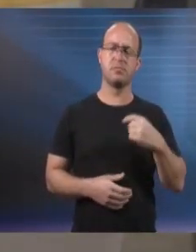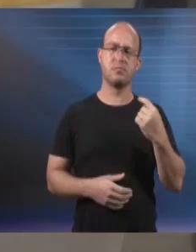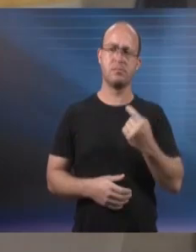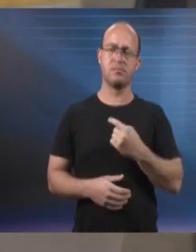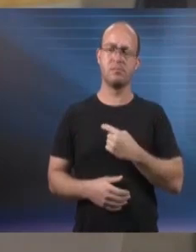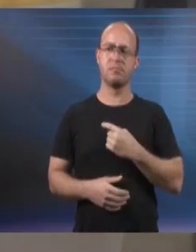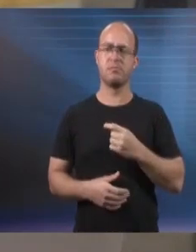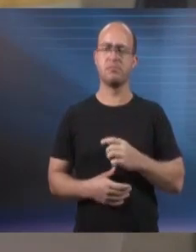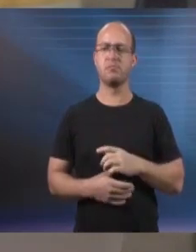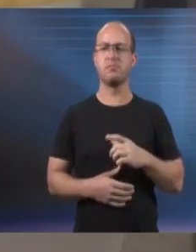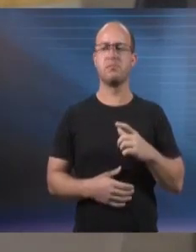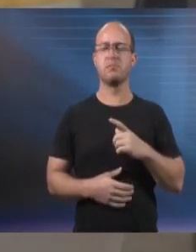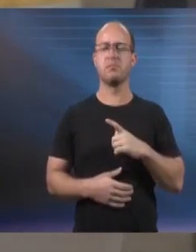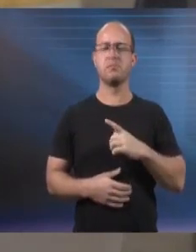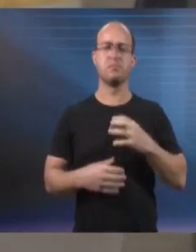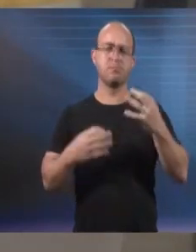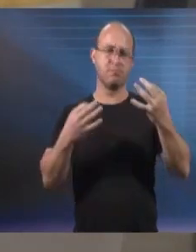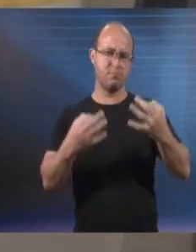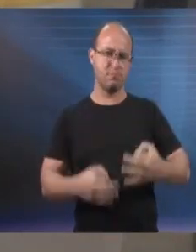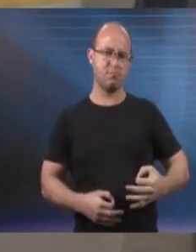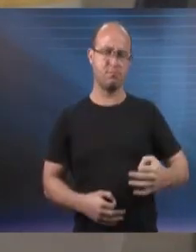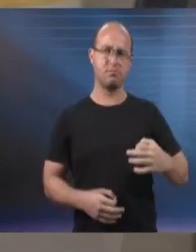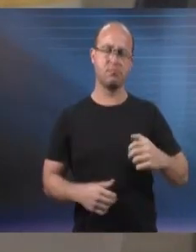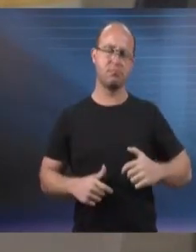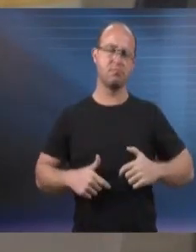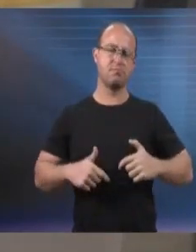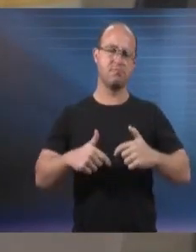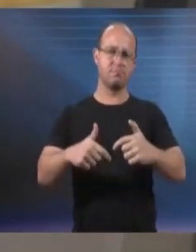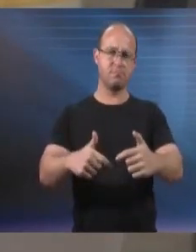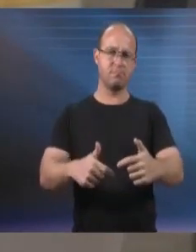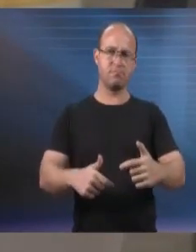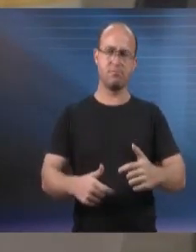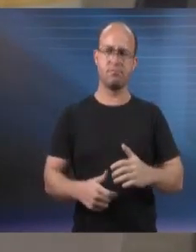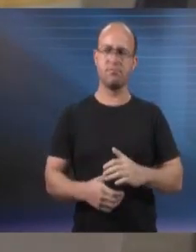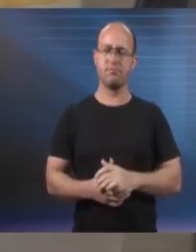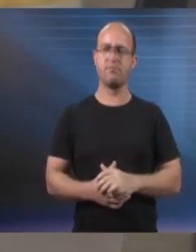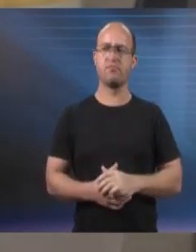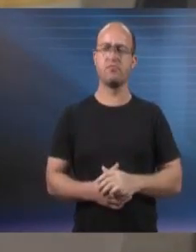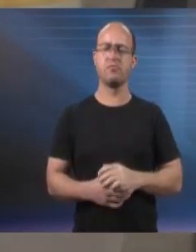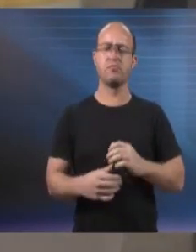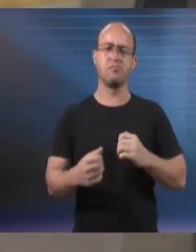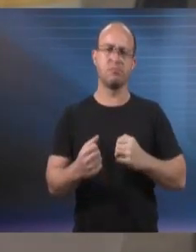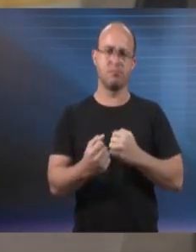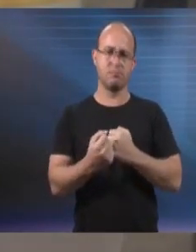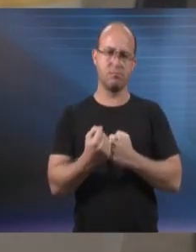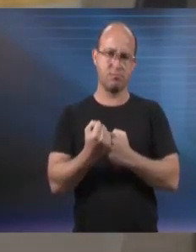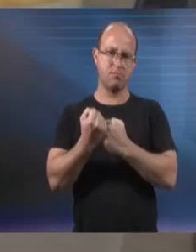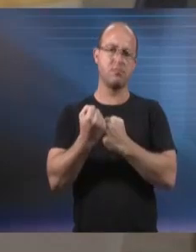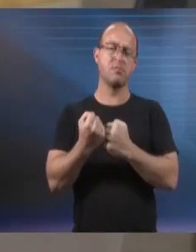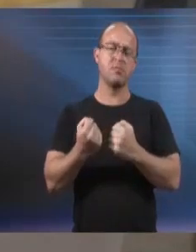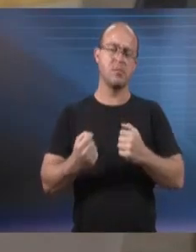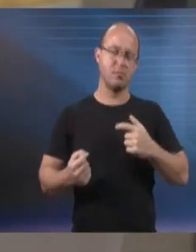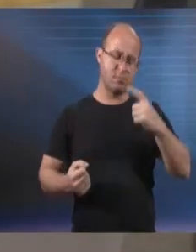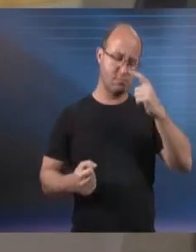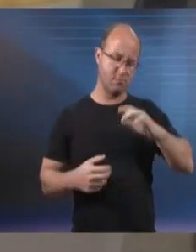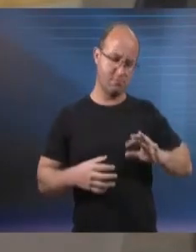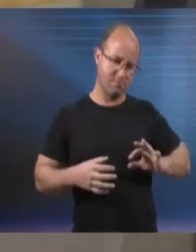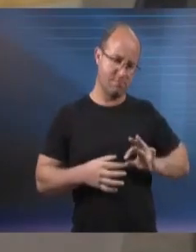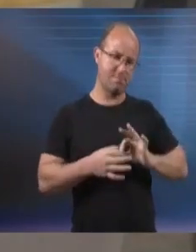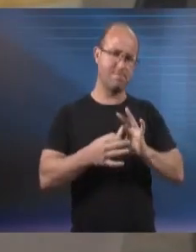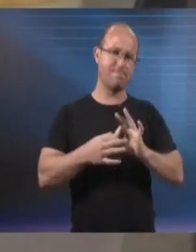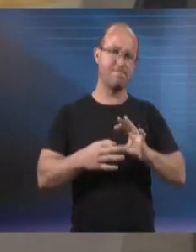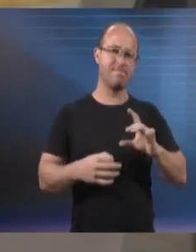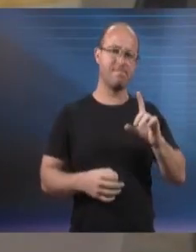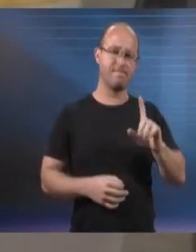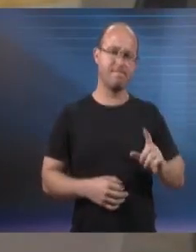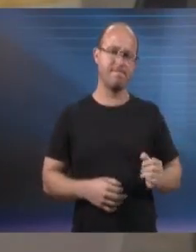nós, pode ter certeza, deputado, essa luta que Vossa Excelência sempre abraçou e que eu me somo a Vossa Excelência, é